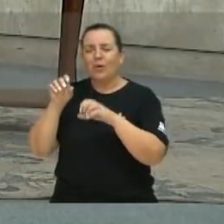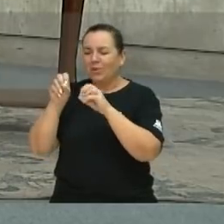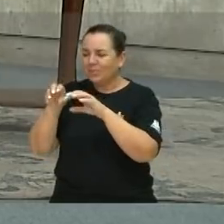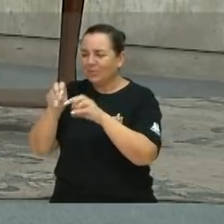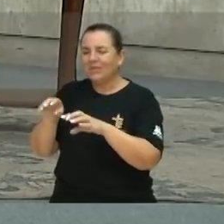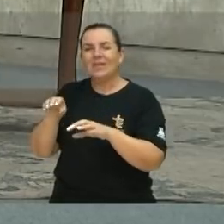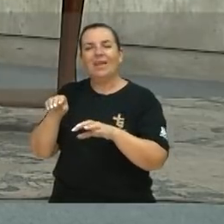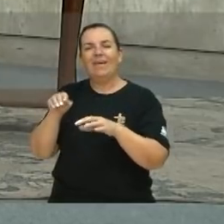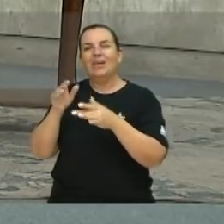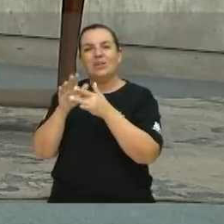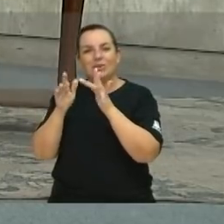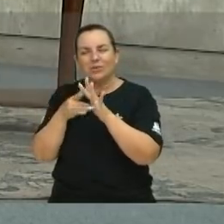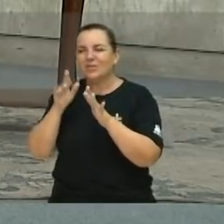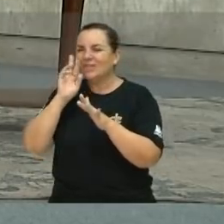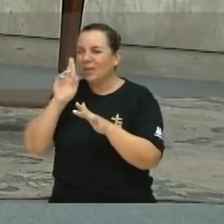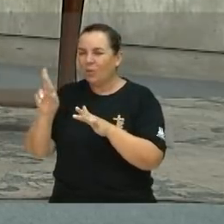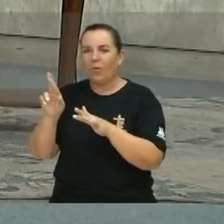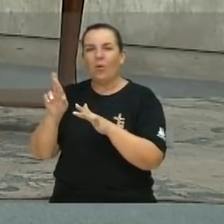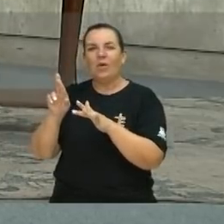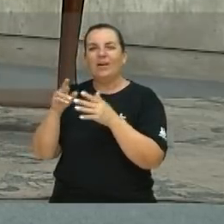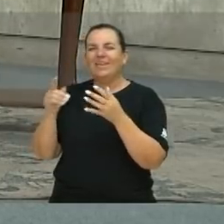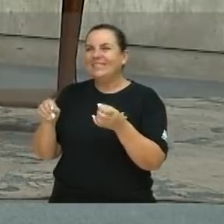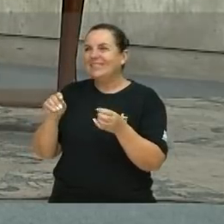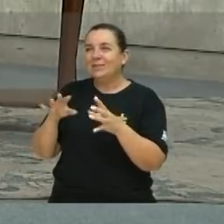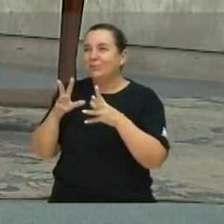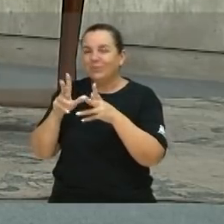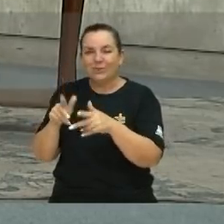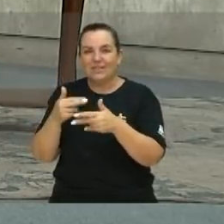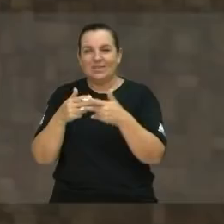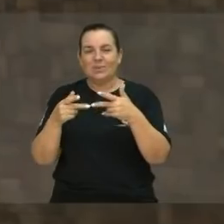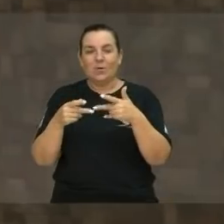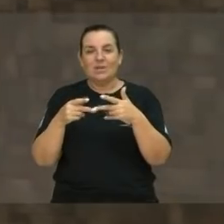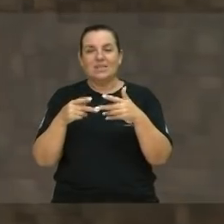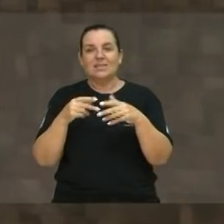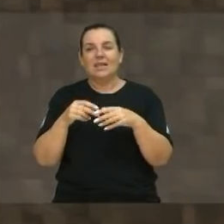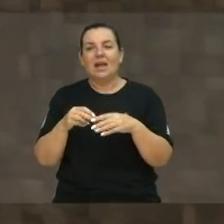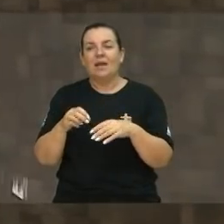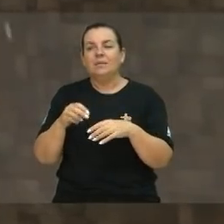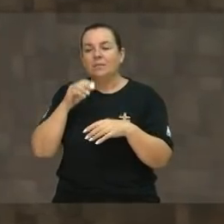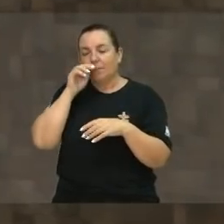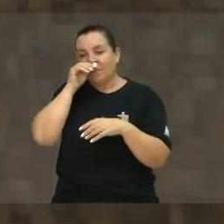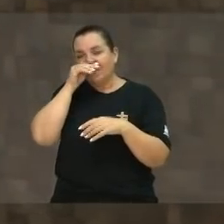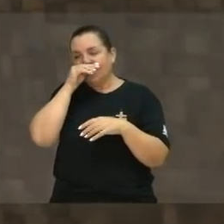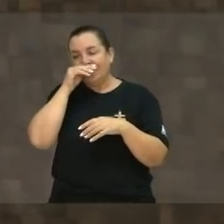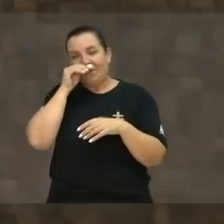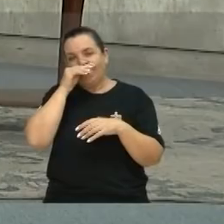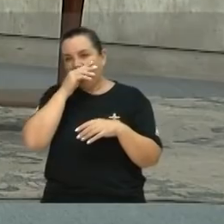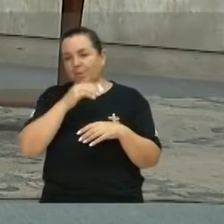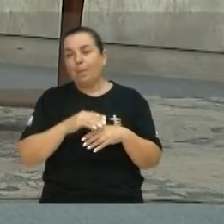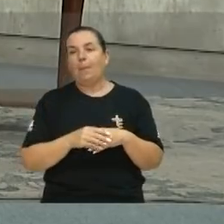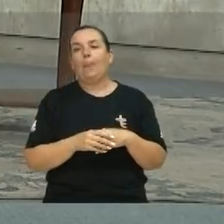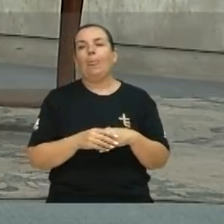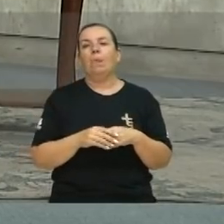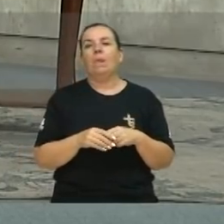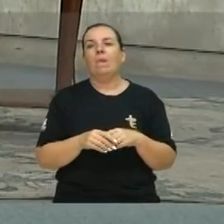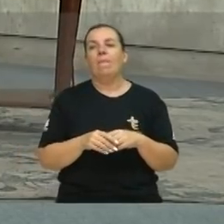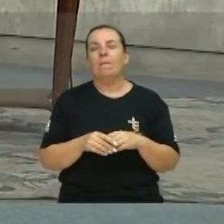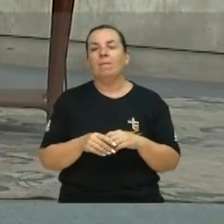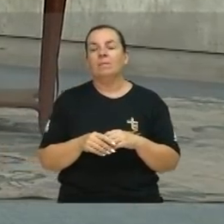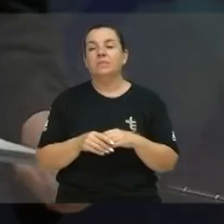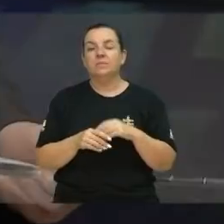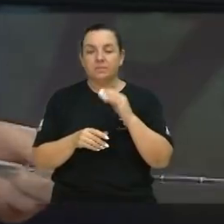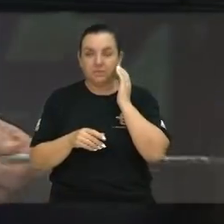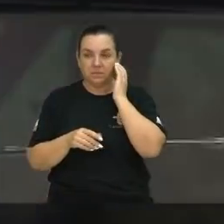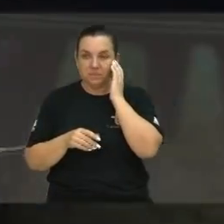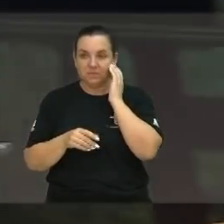são títulos raros no evangelho de joão mestre em senhor um pouco mais mas